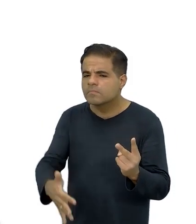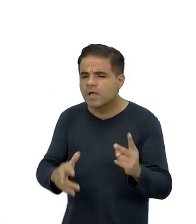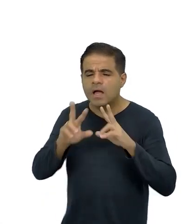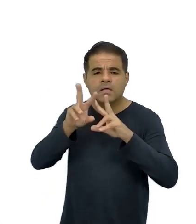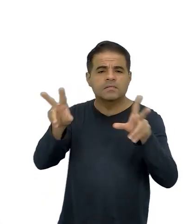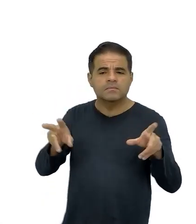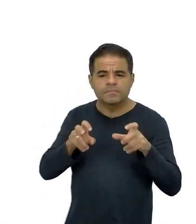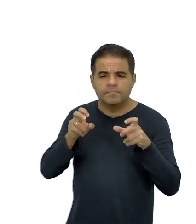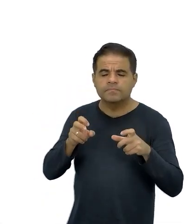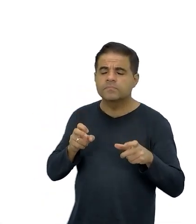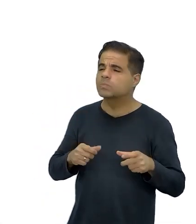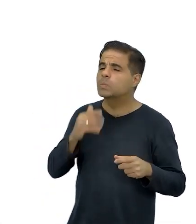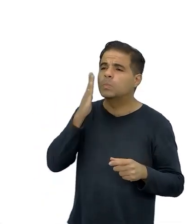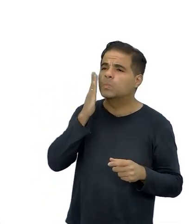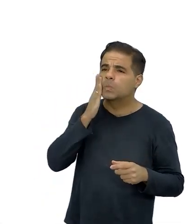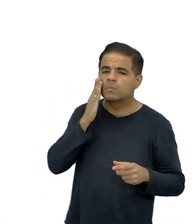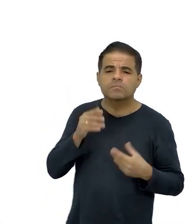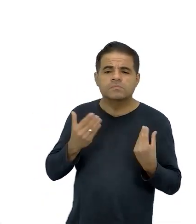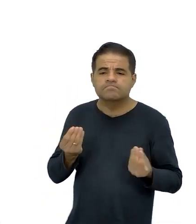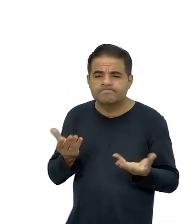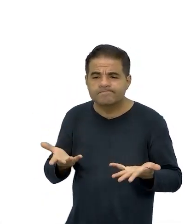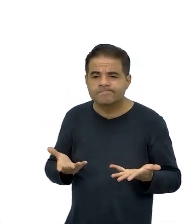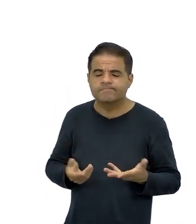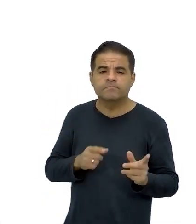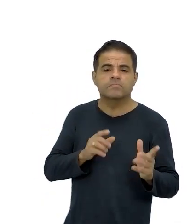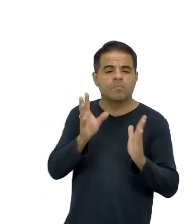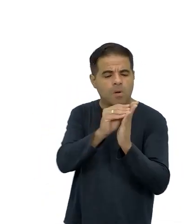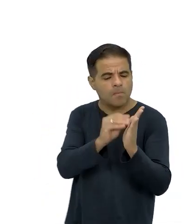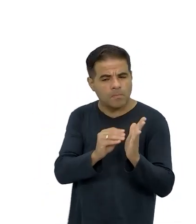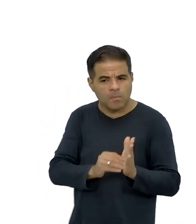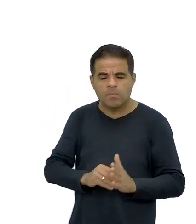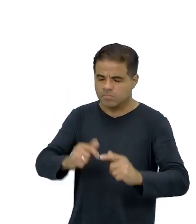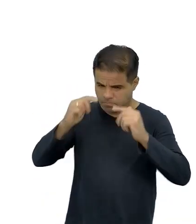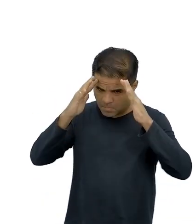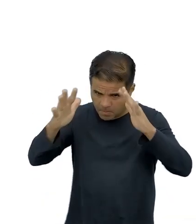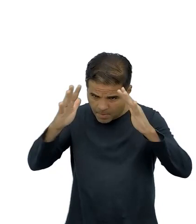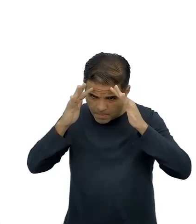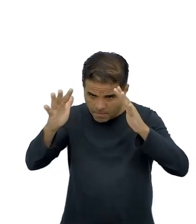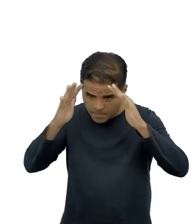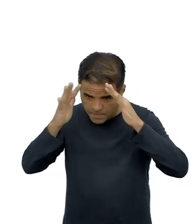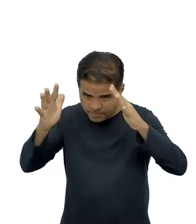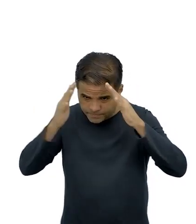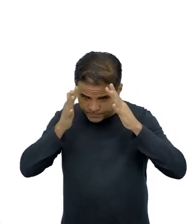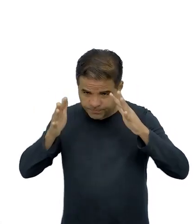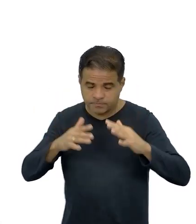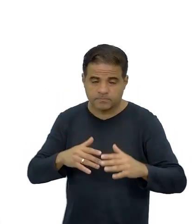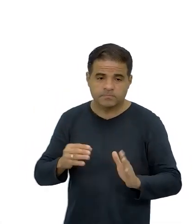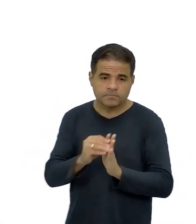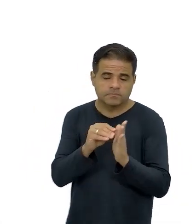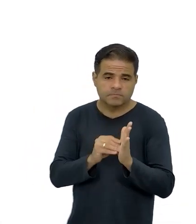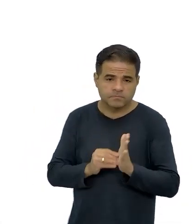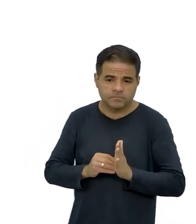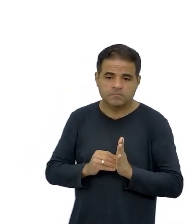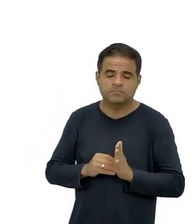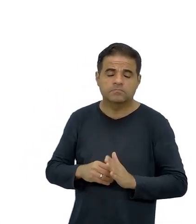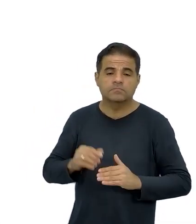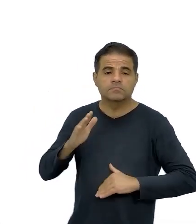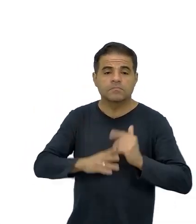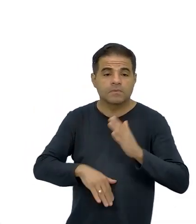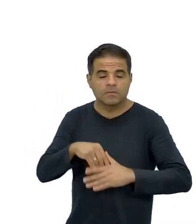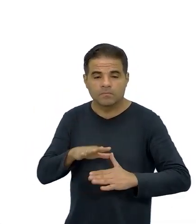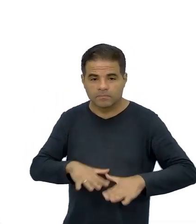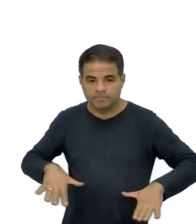respeito o que sabem sobre pontuação e refletir sobre o que é importante, registrar